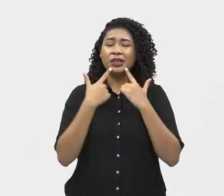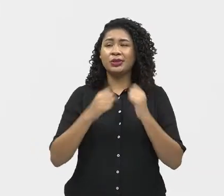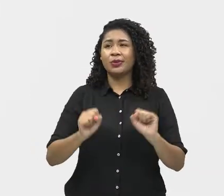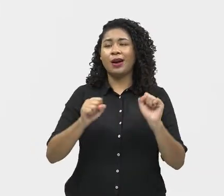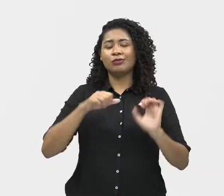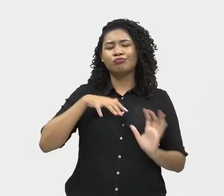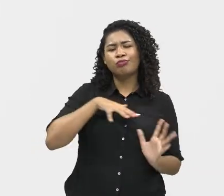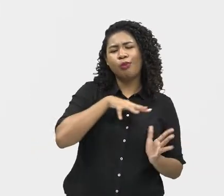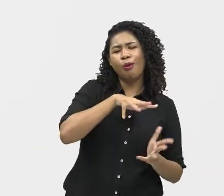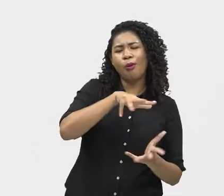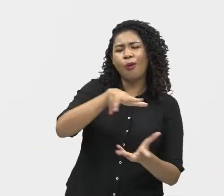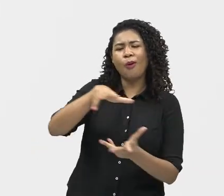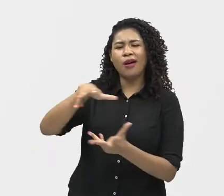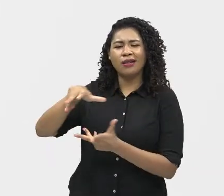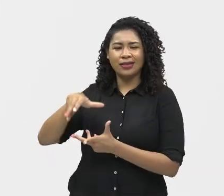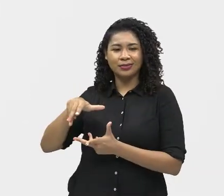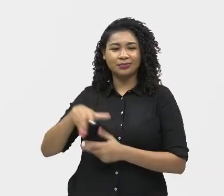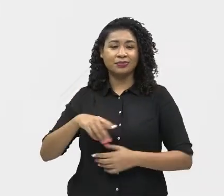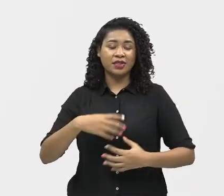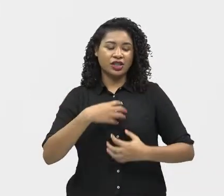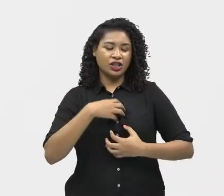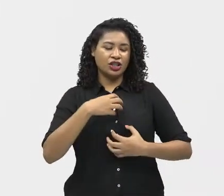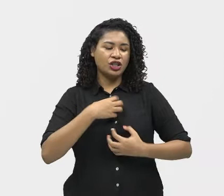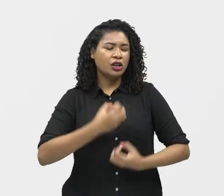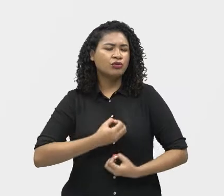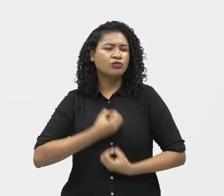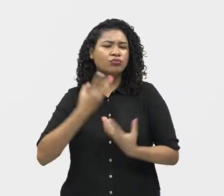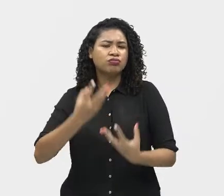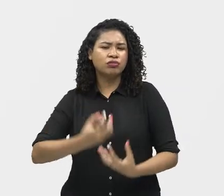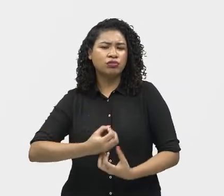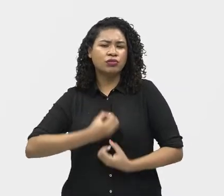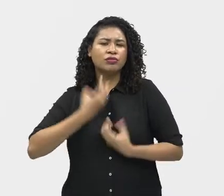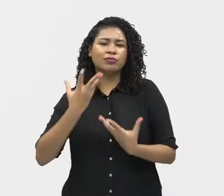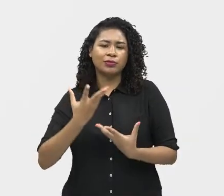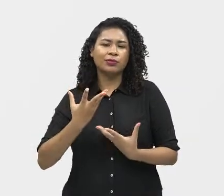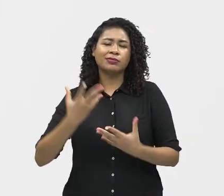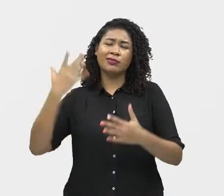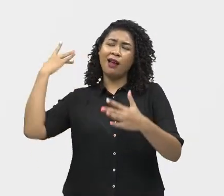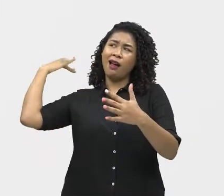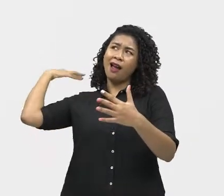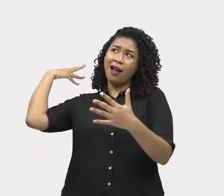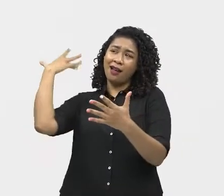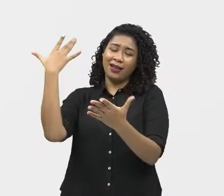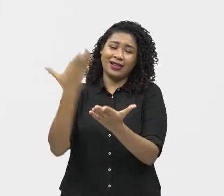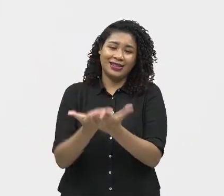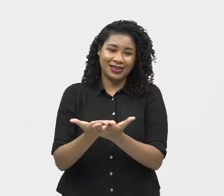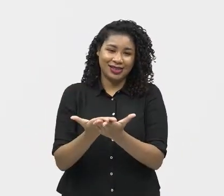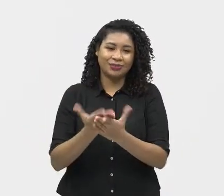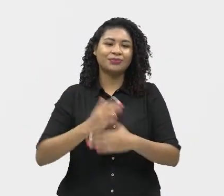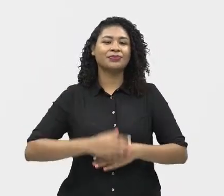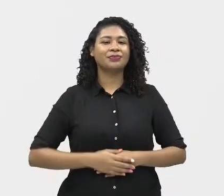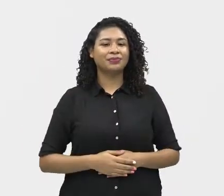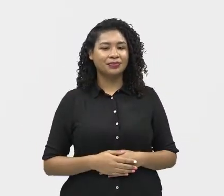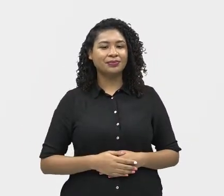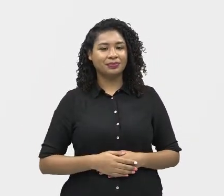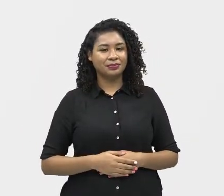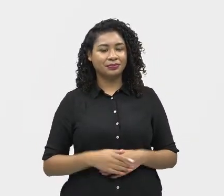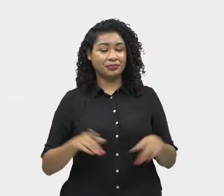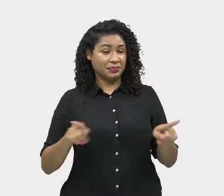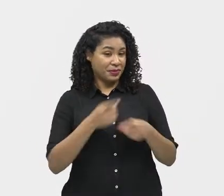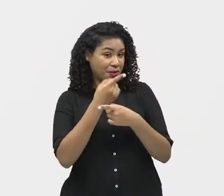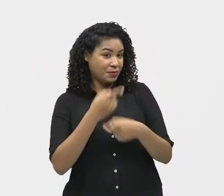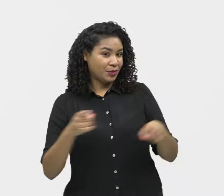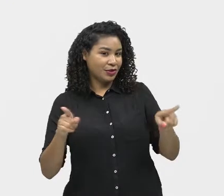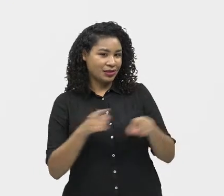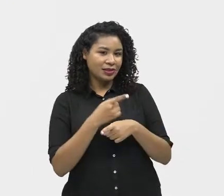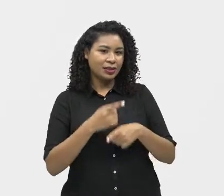universal. É um meio de expressão importante desde épocas remotas, assim como a música. Como